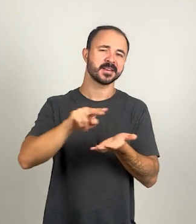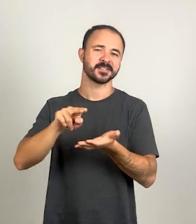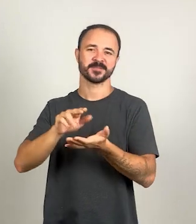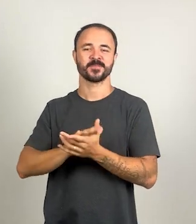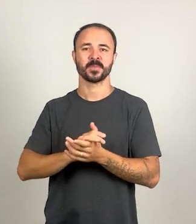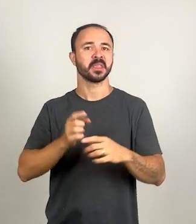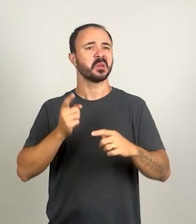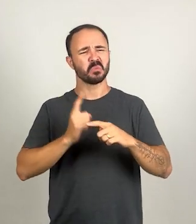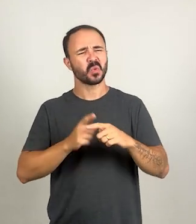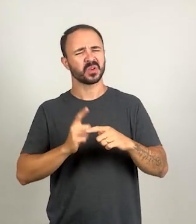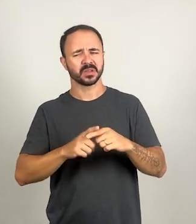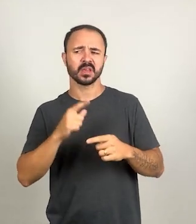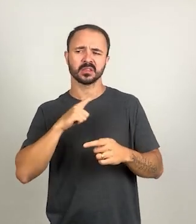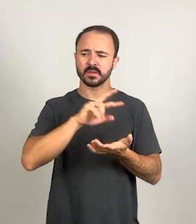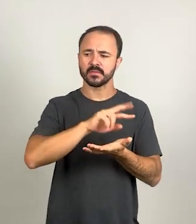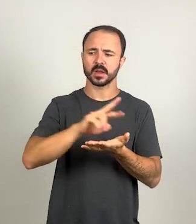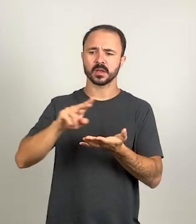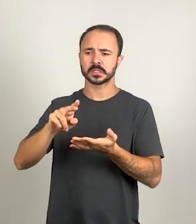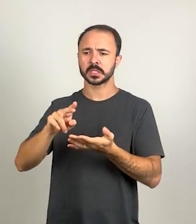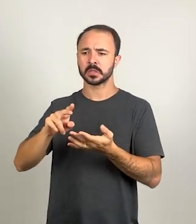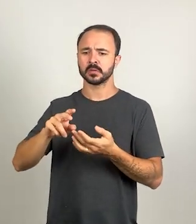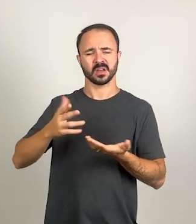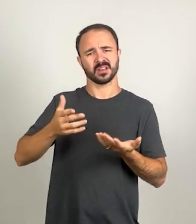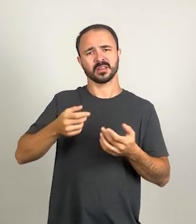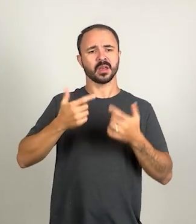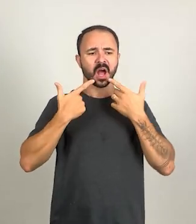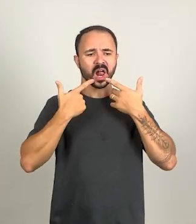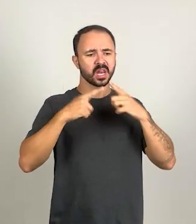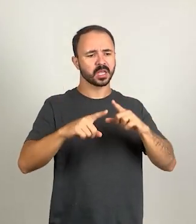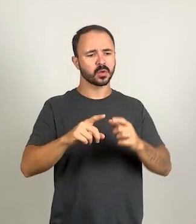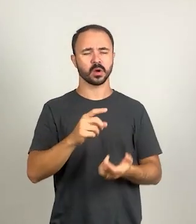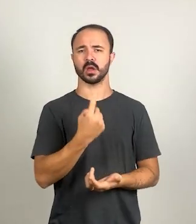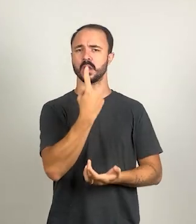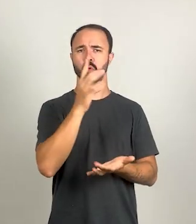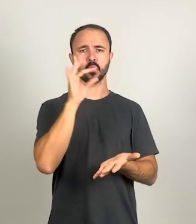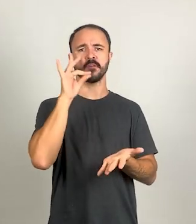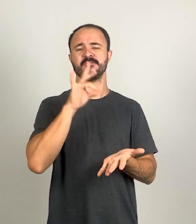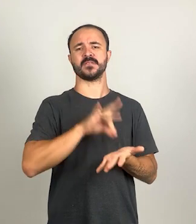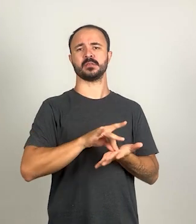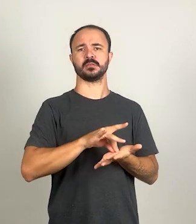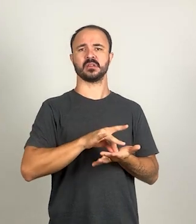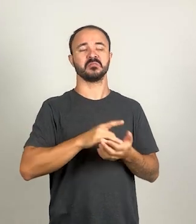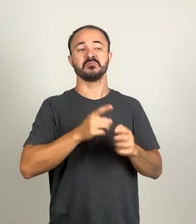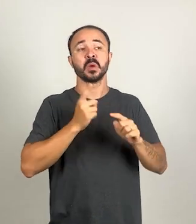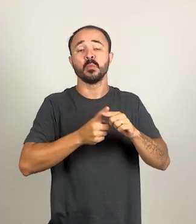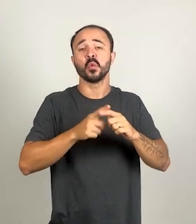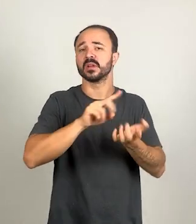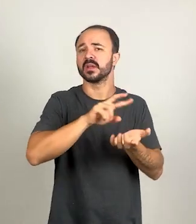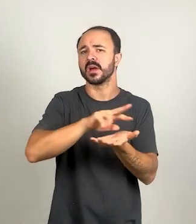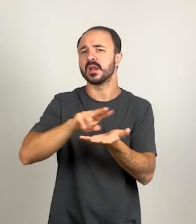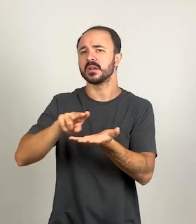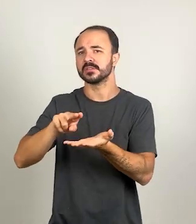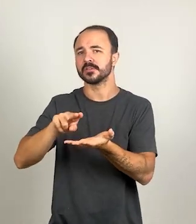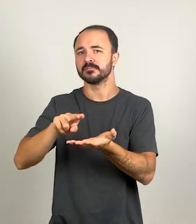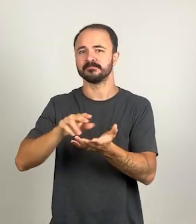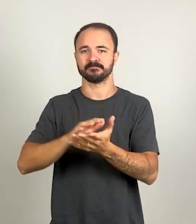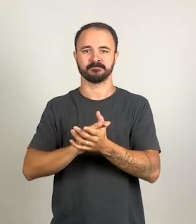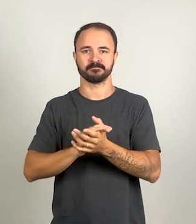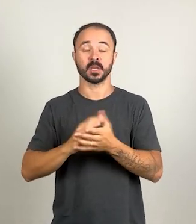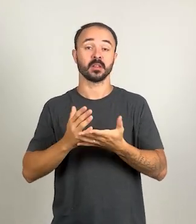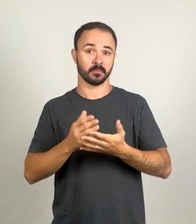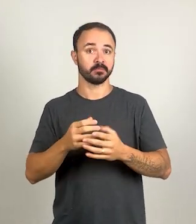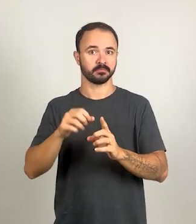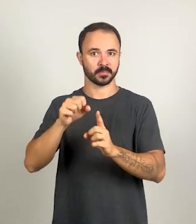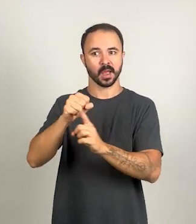uma Norma padrão a língua portuguesa apresenta ações visto que a própria sociedade divide-se em grupos